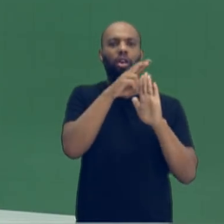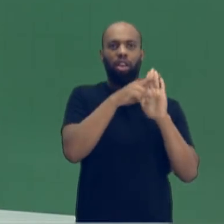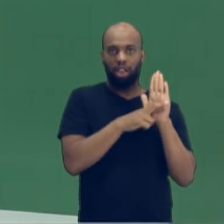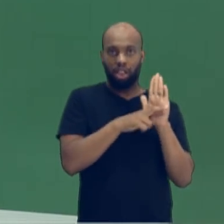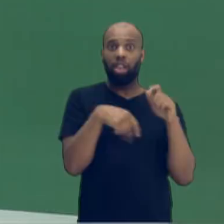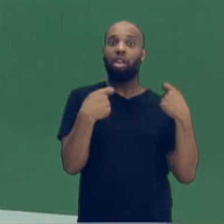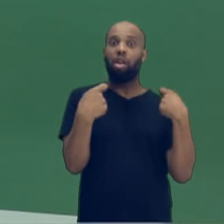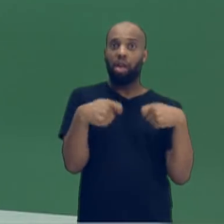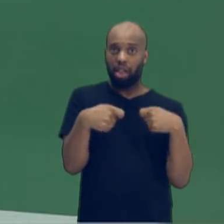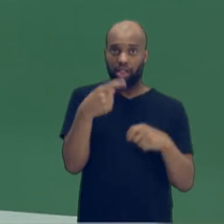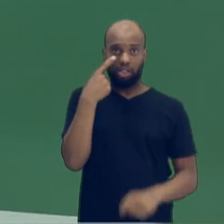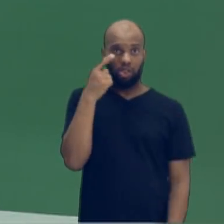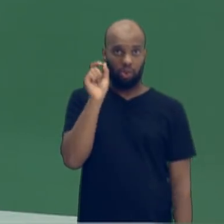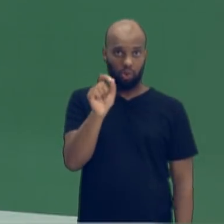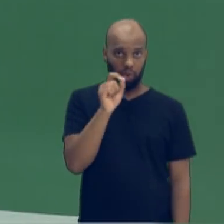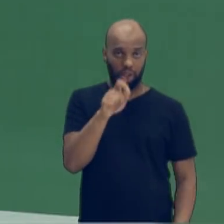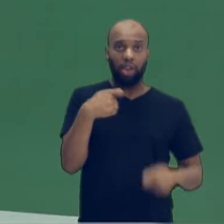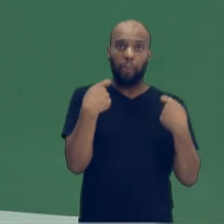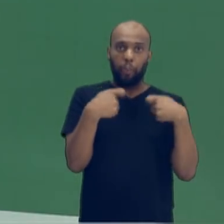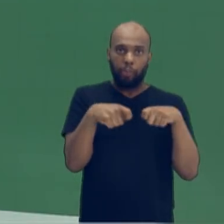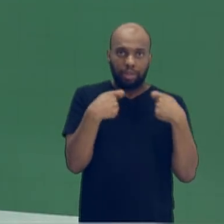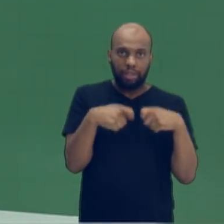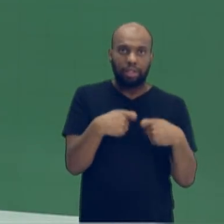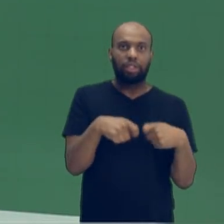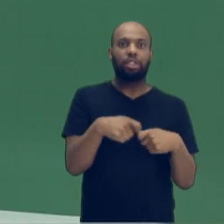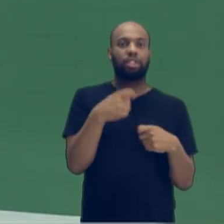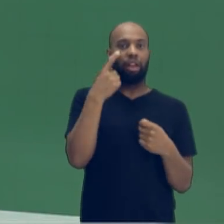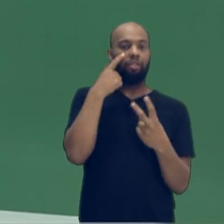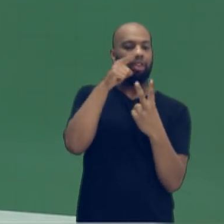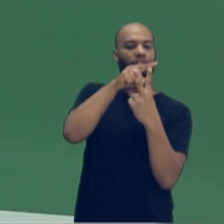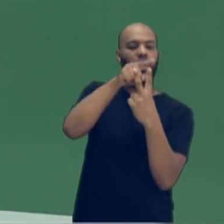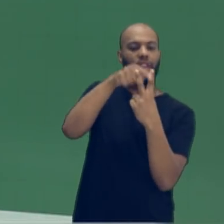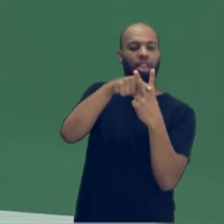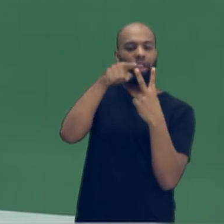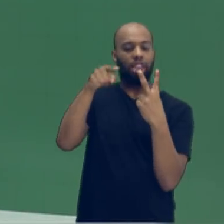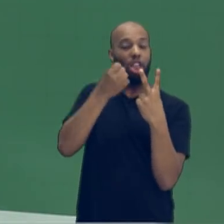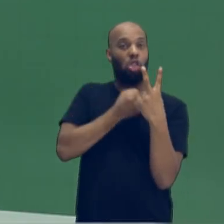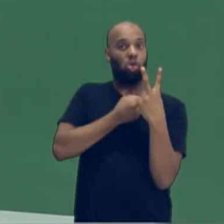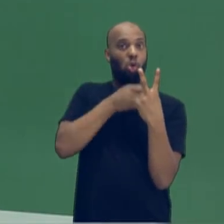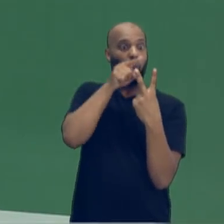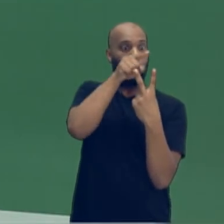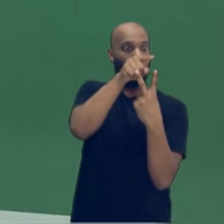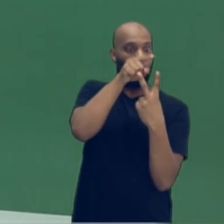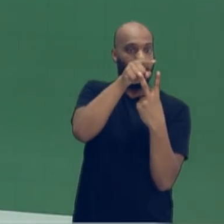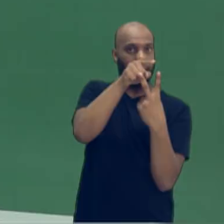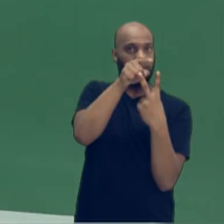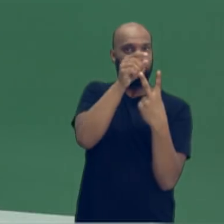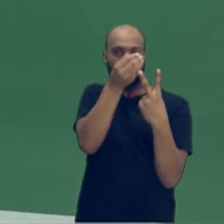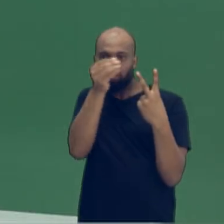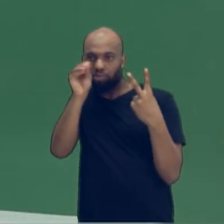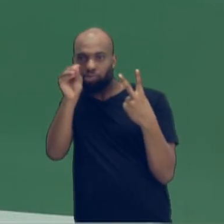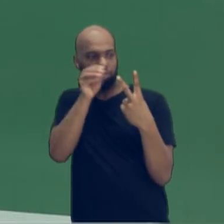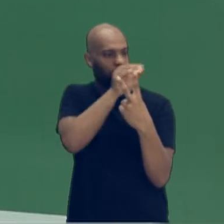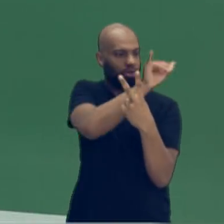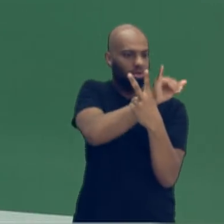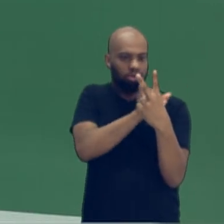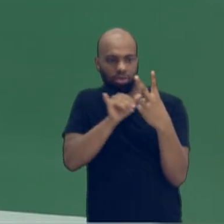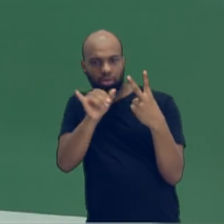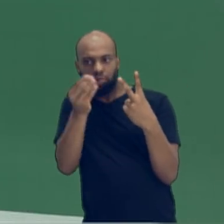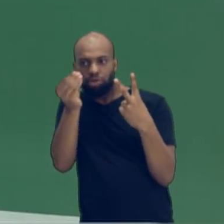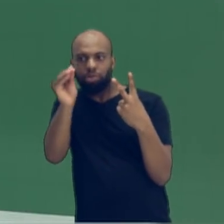você precisa representar o termo que está fora, lá dentro, com o